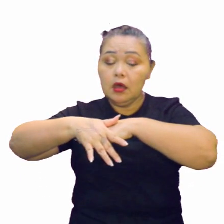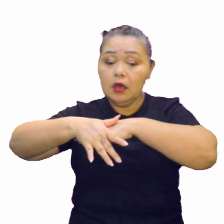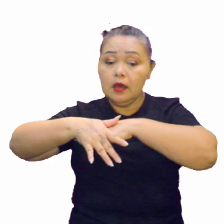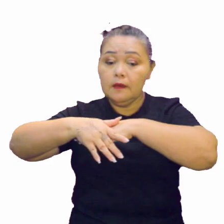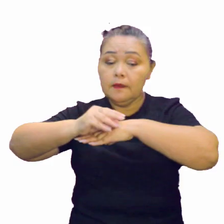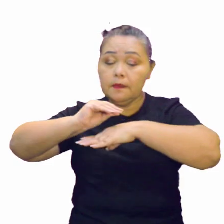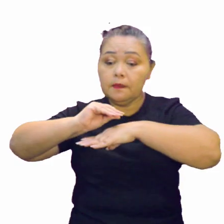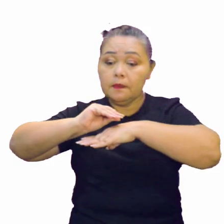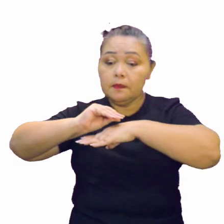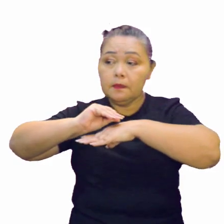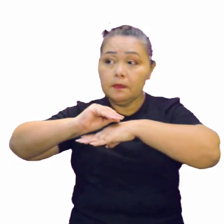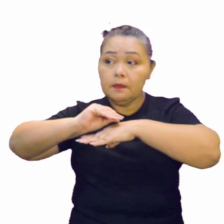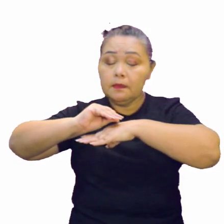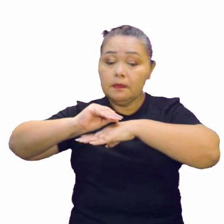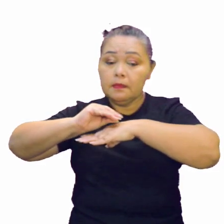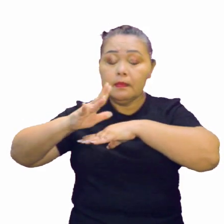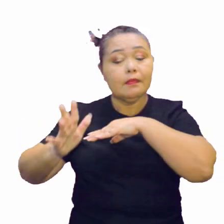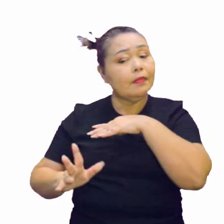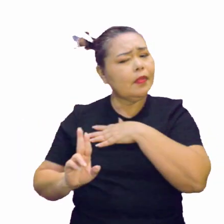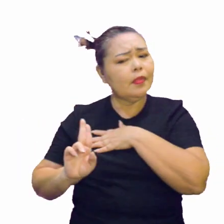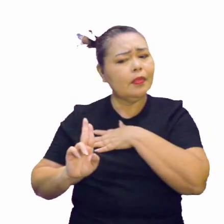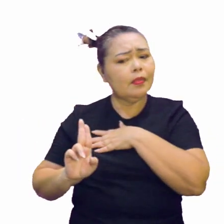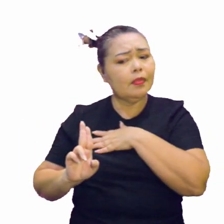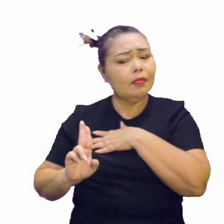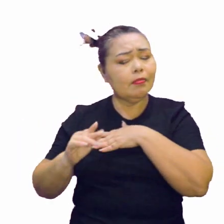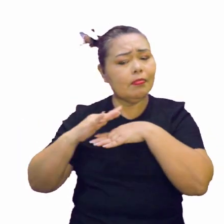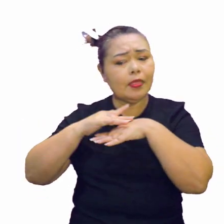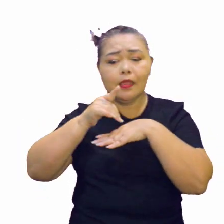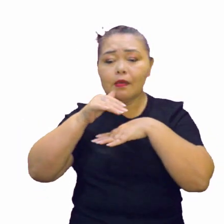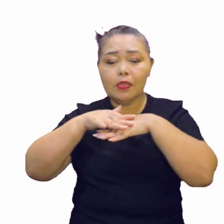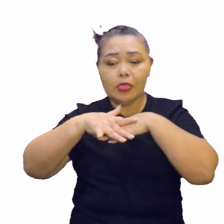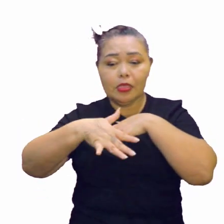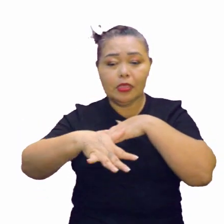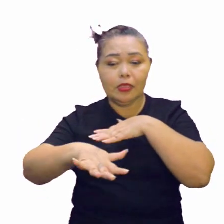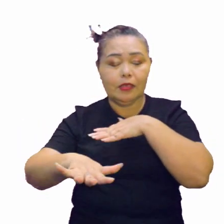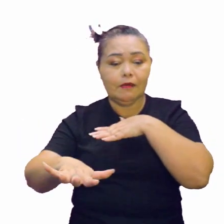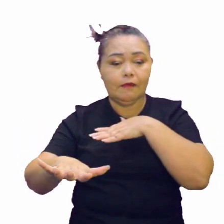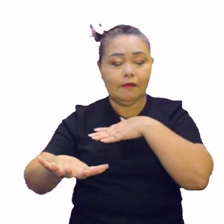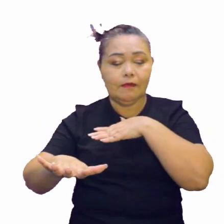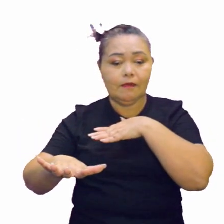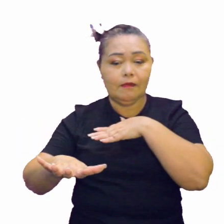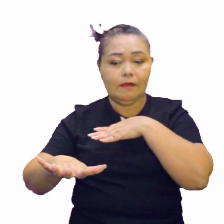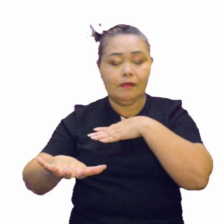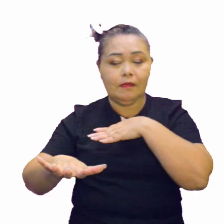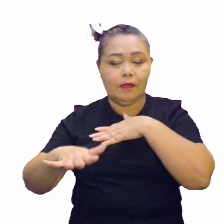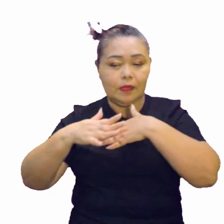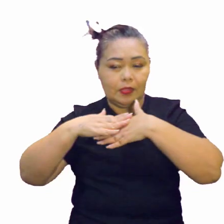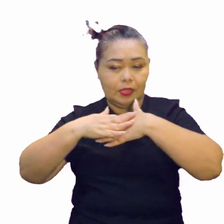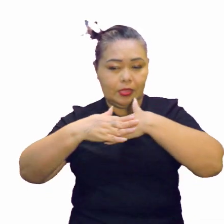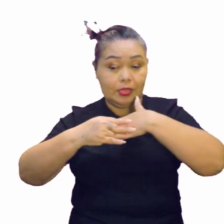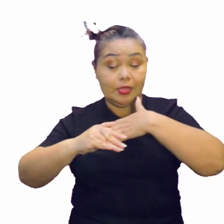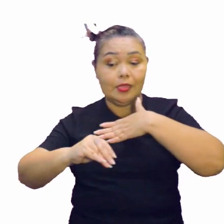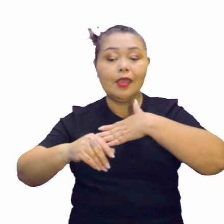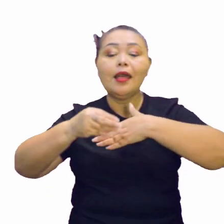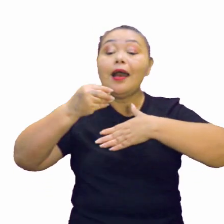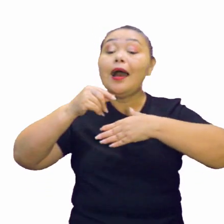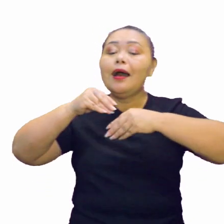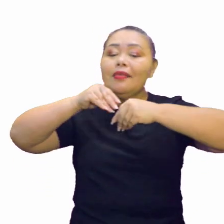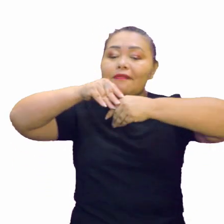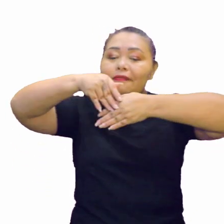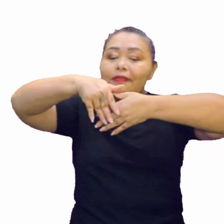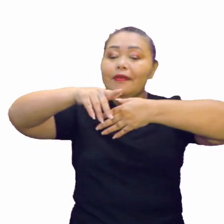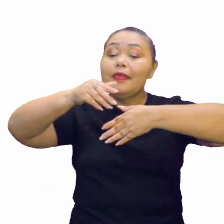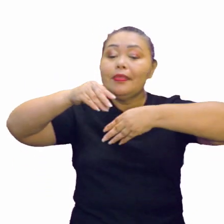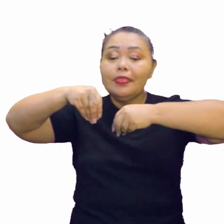como é que é? Lixiviação e Fui parar para pensar. Erosão. Por